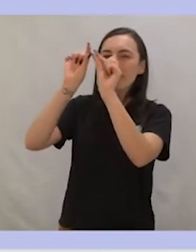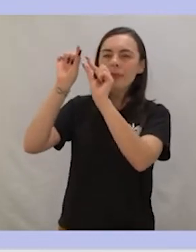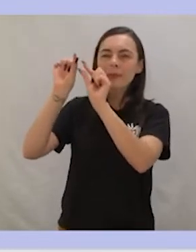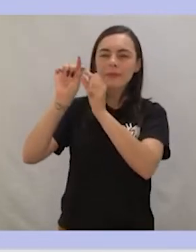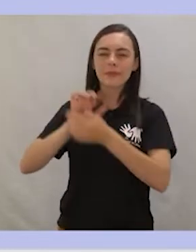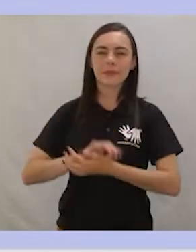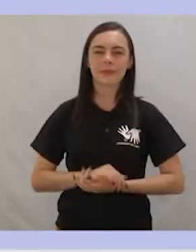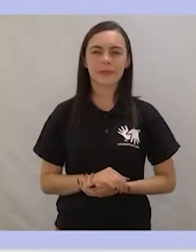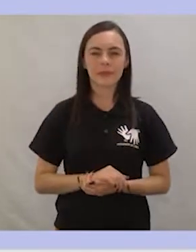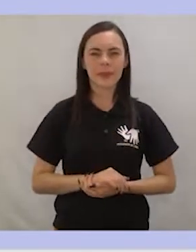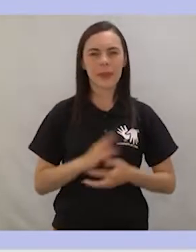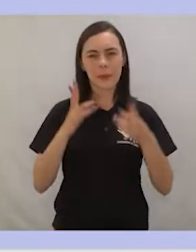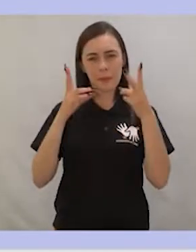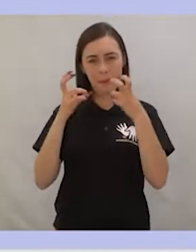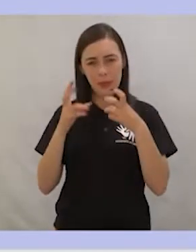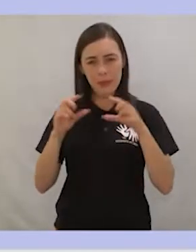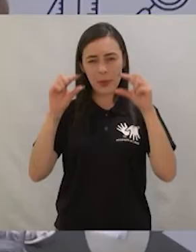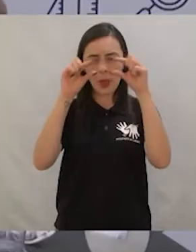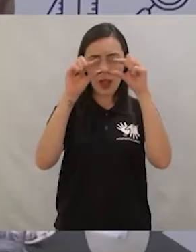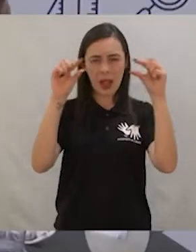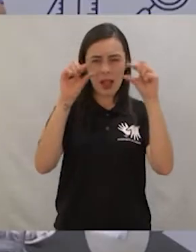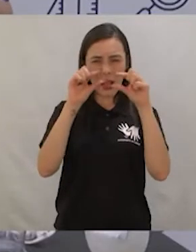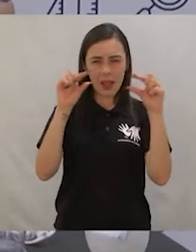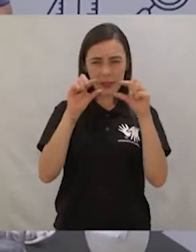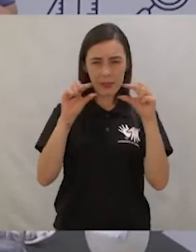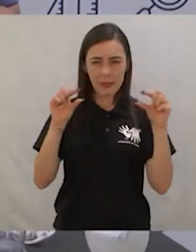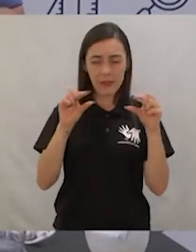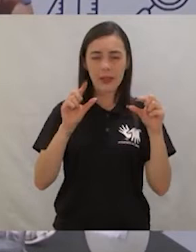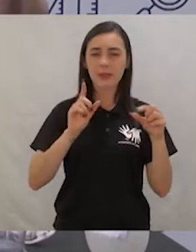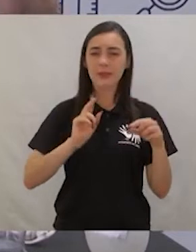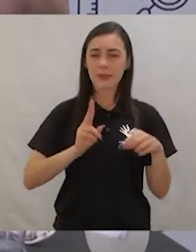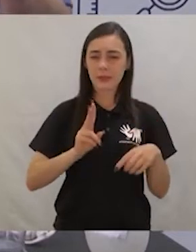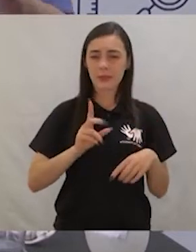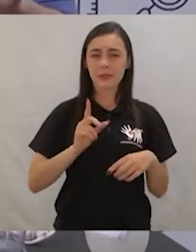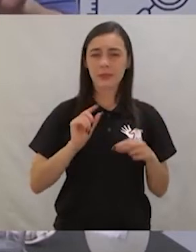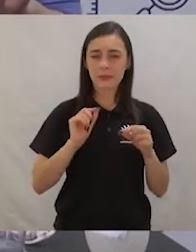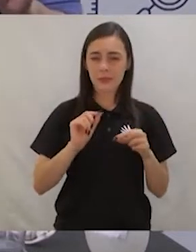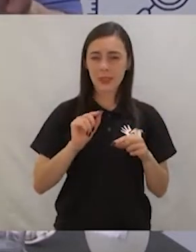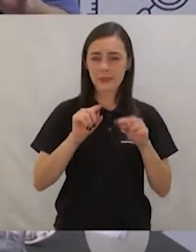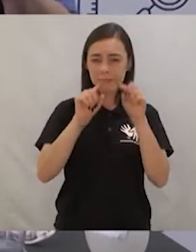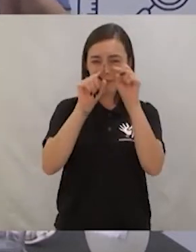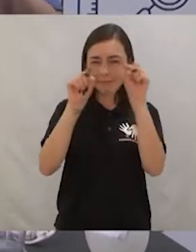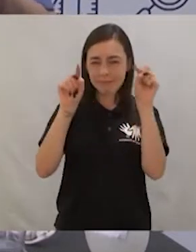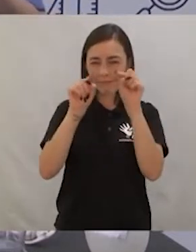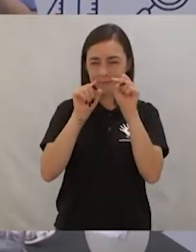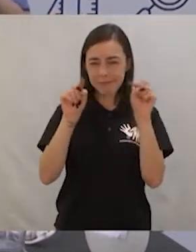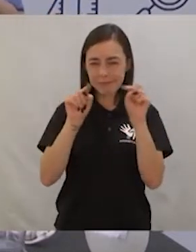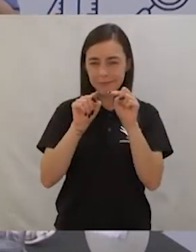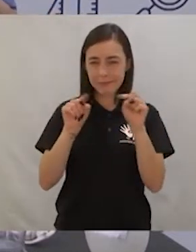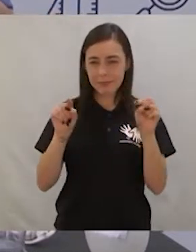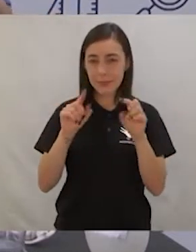recém-feitas estrelas. Observaram que cada linha dessa é um verso. Então, neste poema, nós